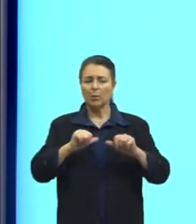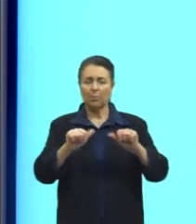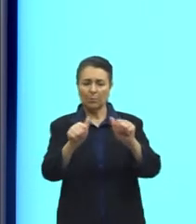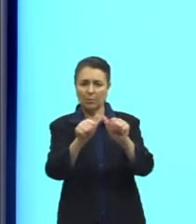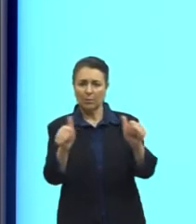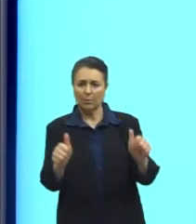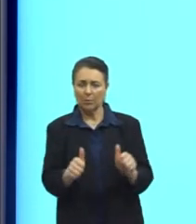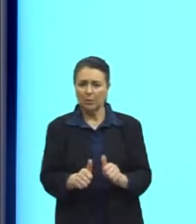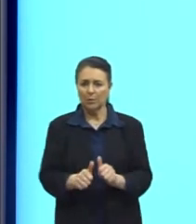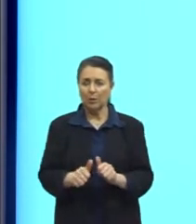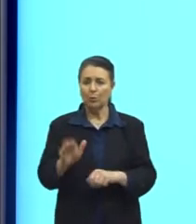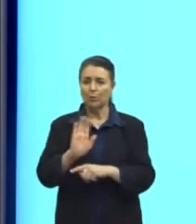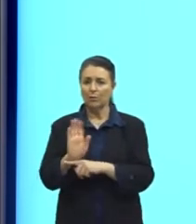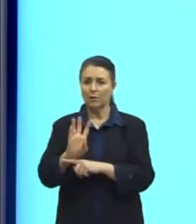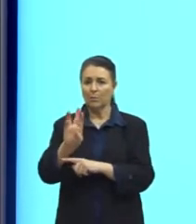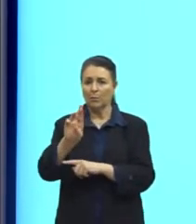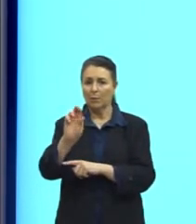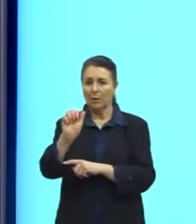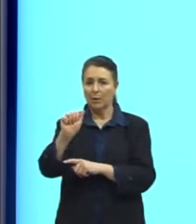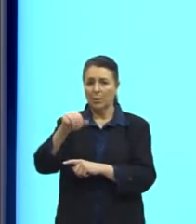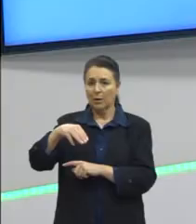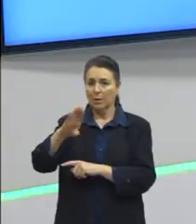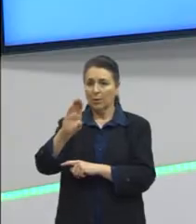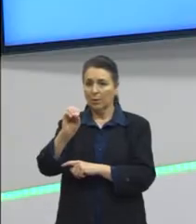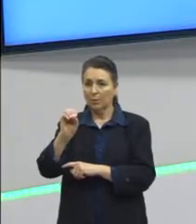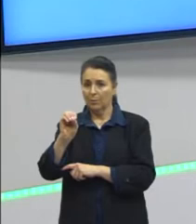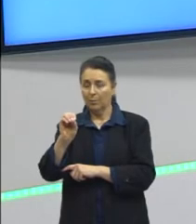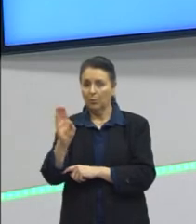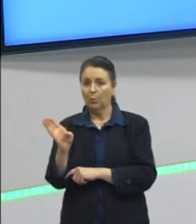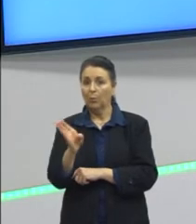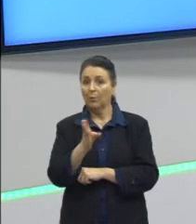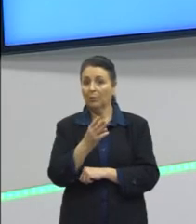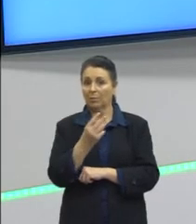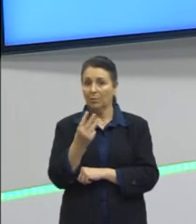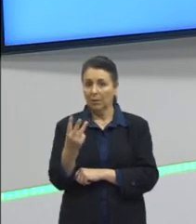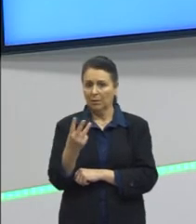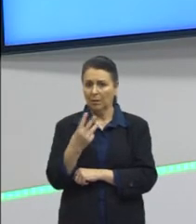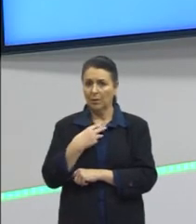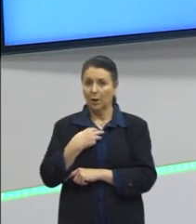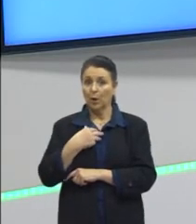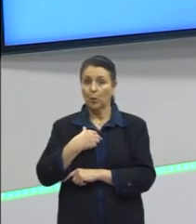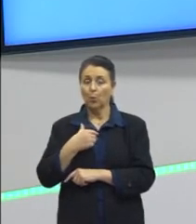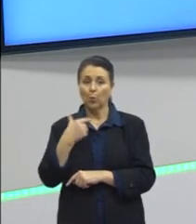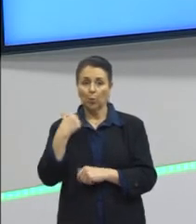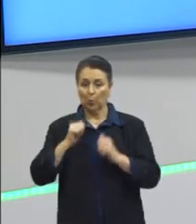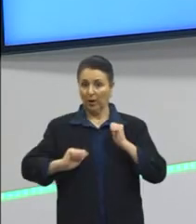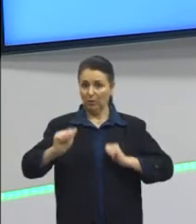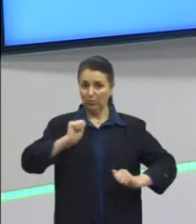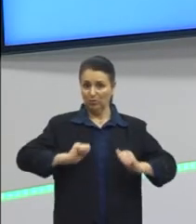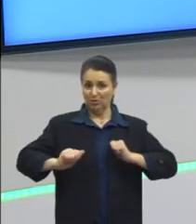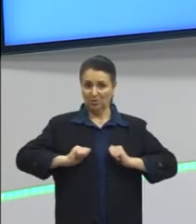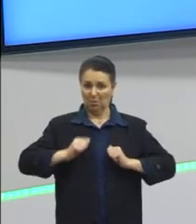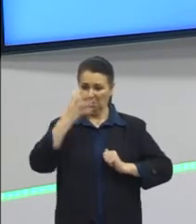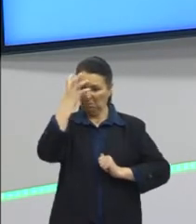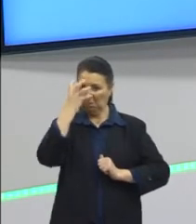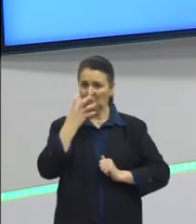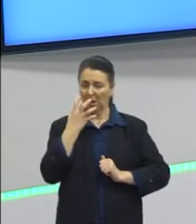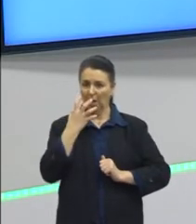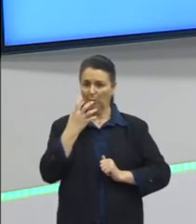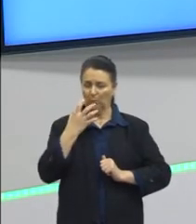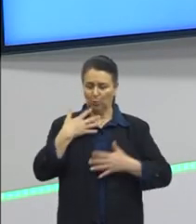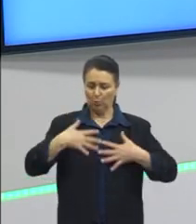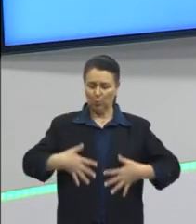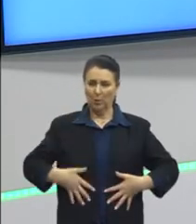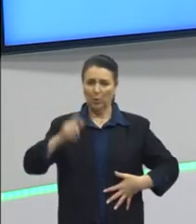filme Rambo 3 na frente a gente tem o Stallone aí com uma cara de brabão todo vestido de preto e atrás dele